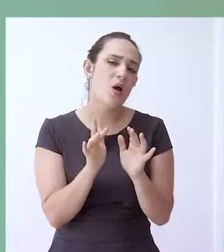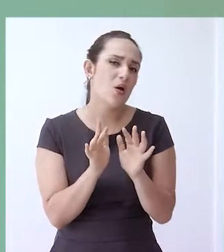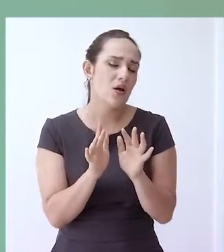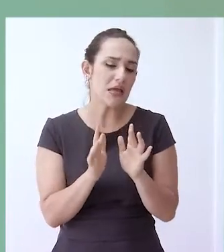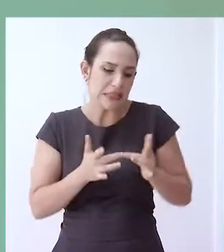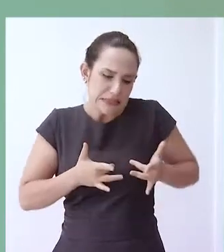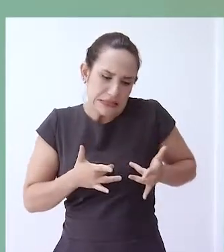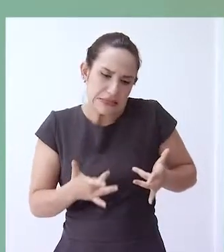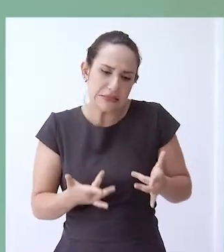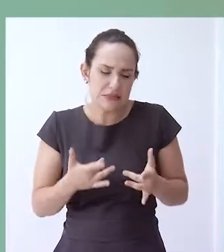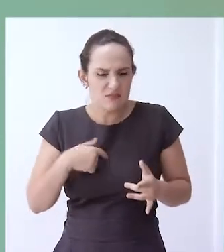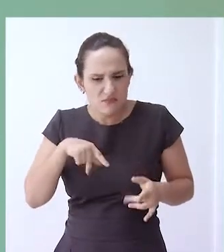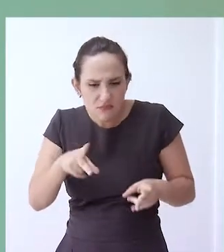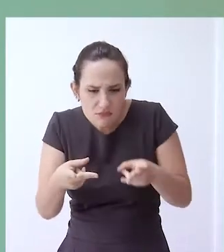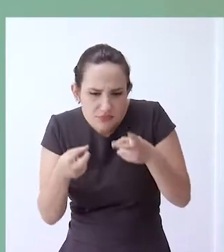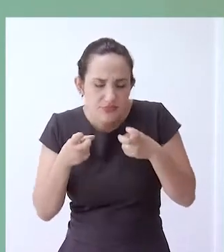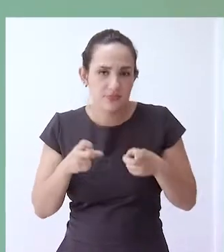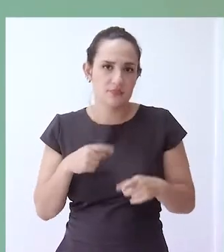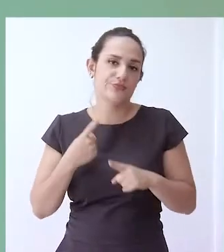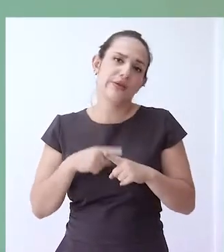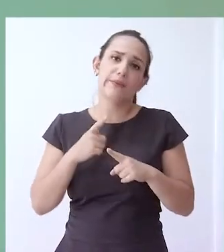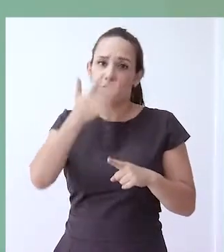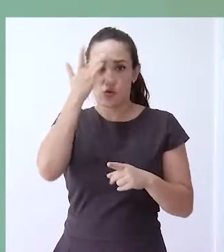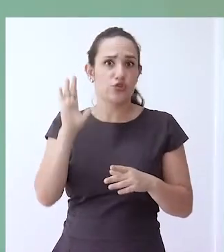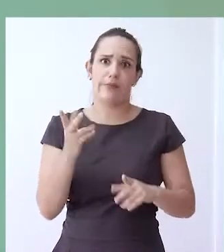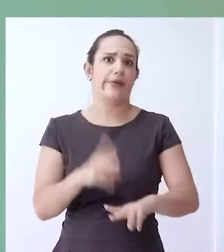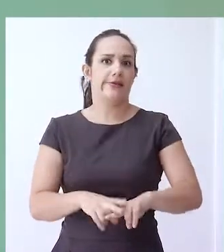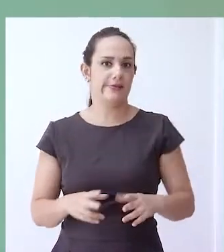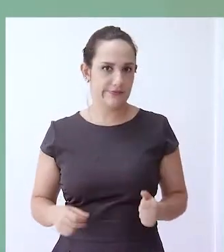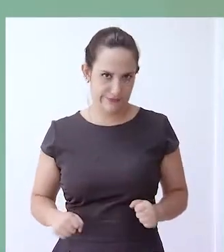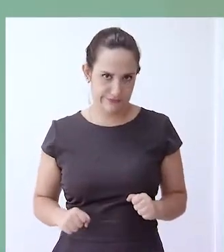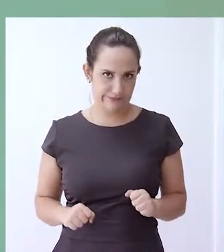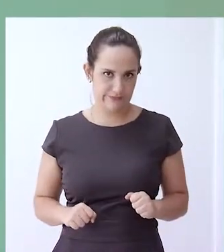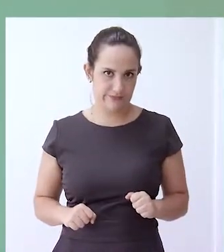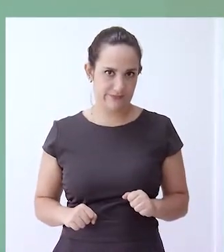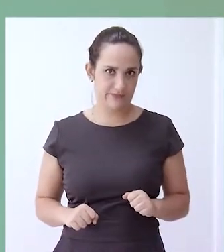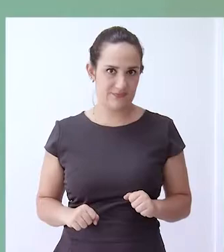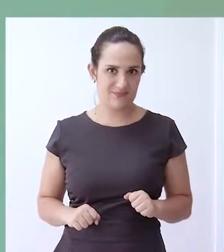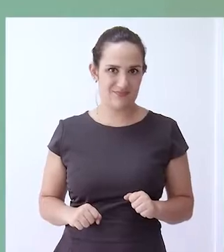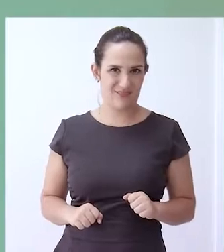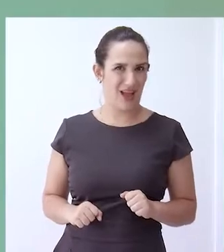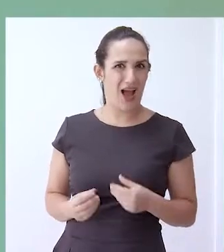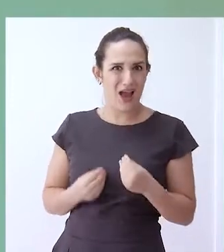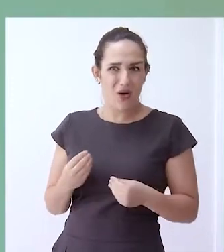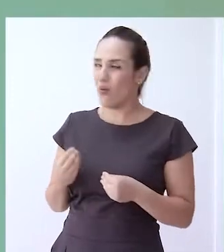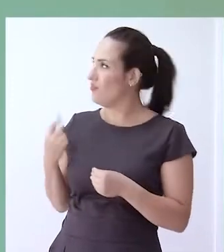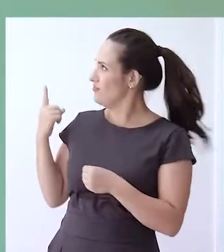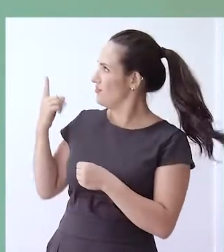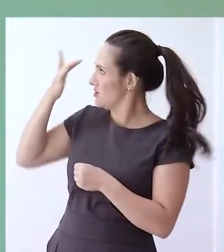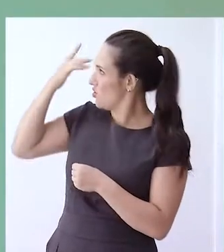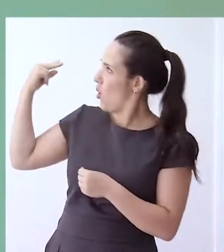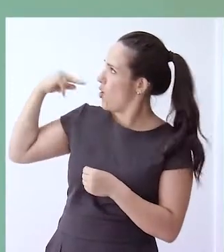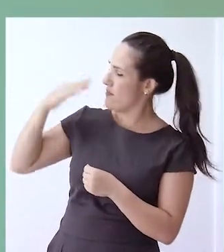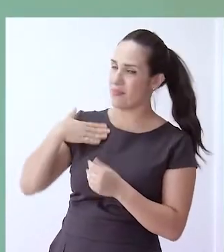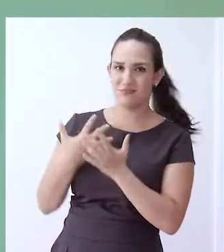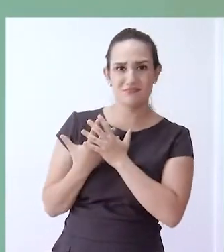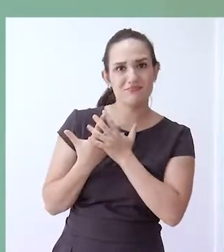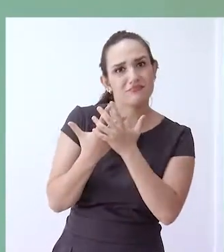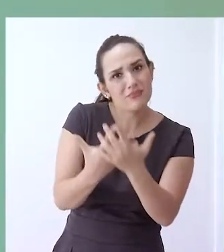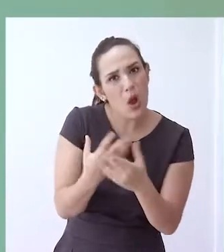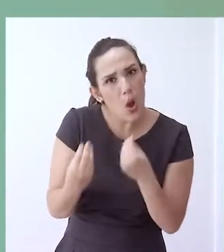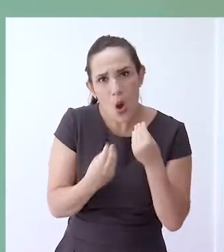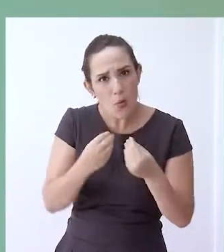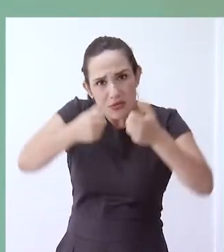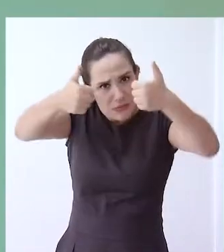aquela pessoa que está ali, já está com a sua liberdade cerceada, ter um conforto para poder narrar que tipo de situação